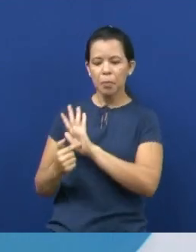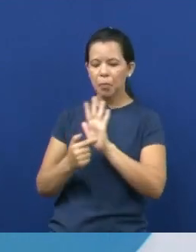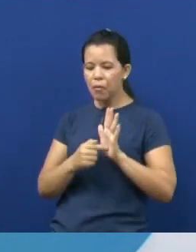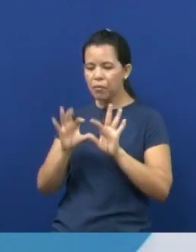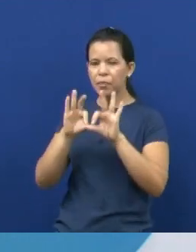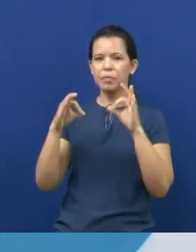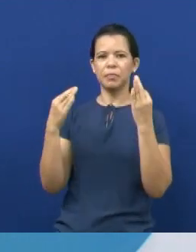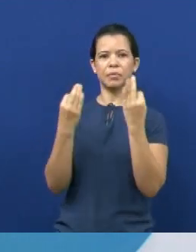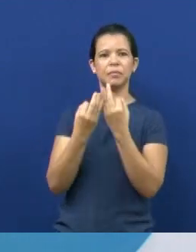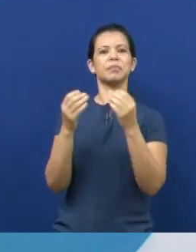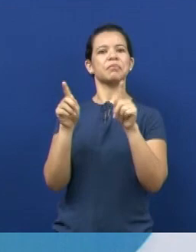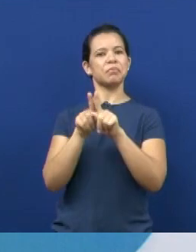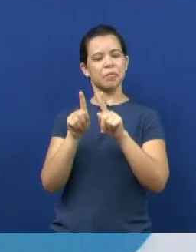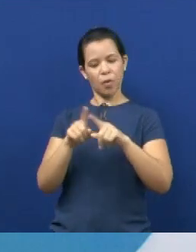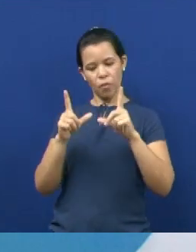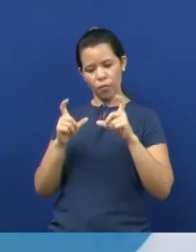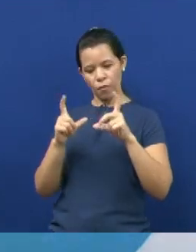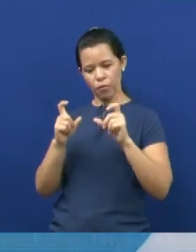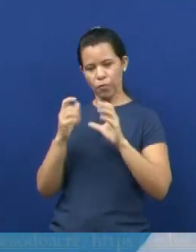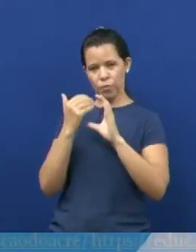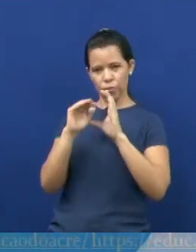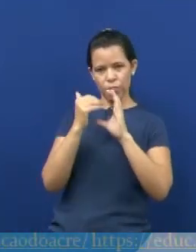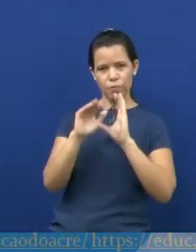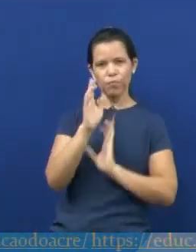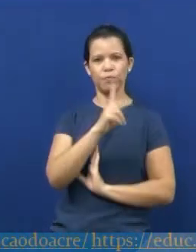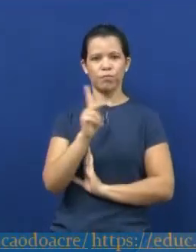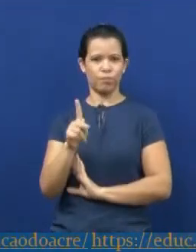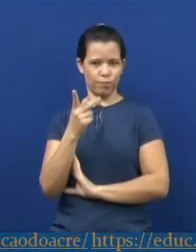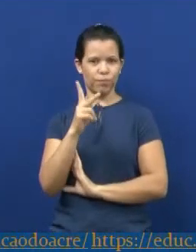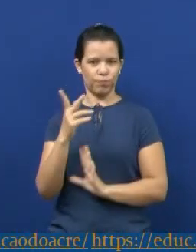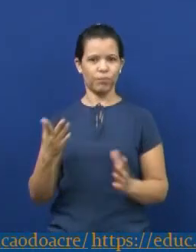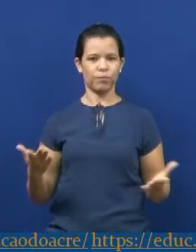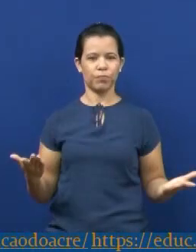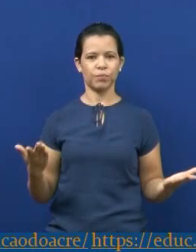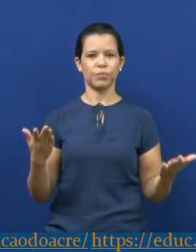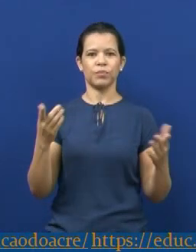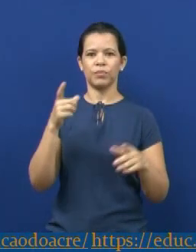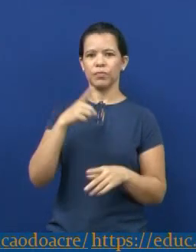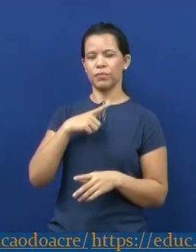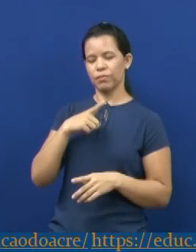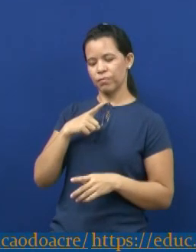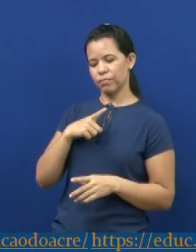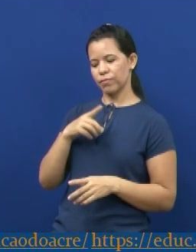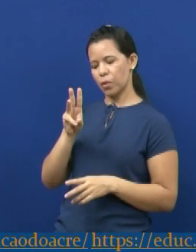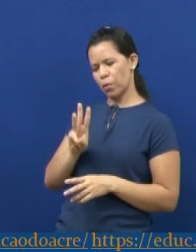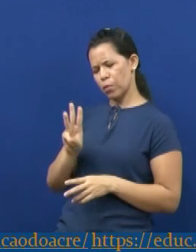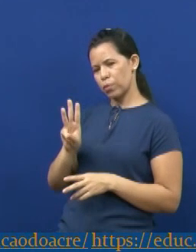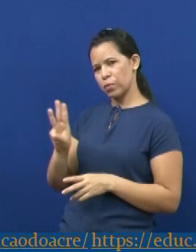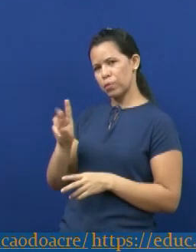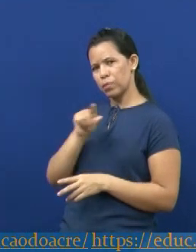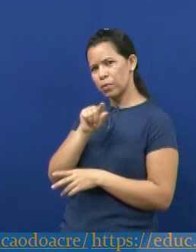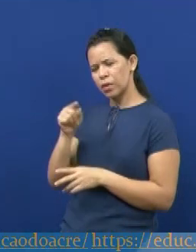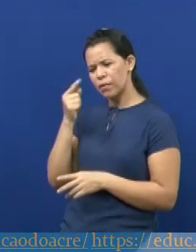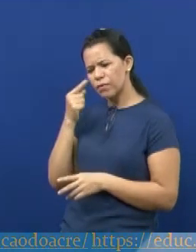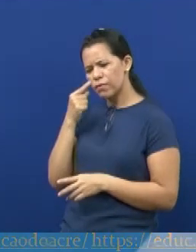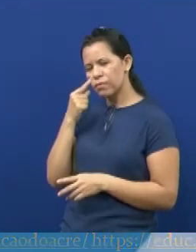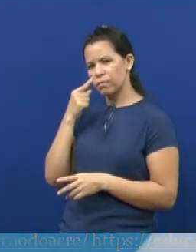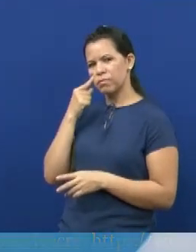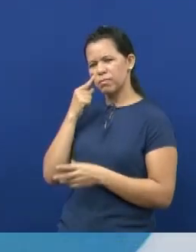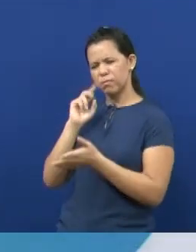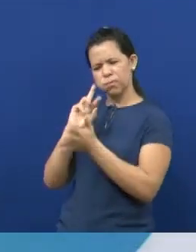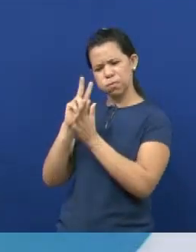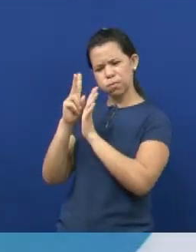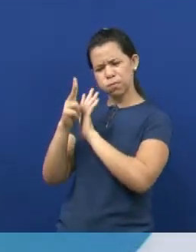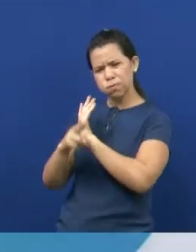e mande para o seu professor a baixa tem um link que você pode acessar pela internet e ver vários outros modelos de